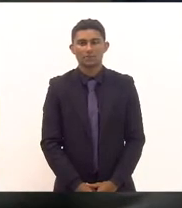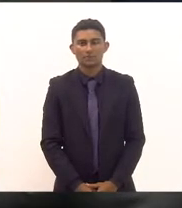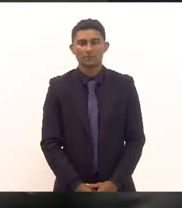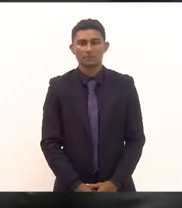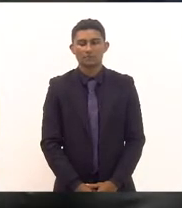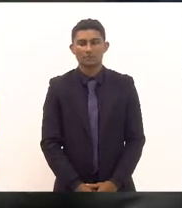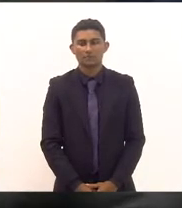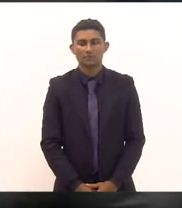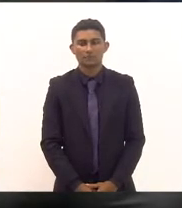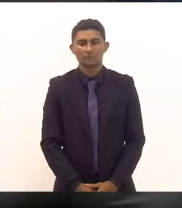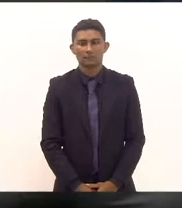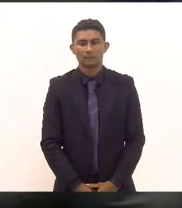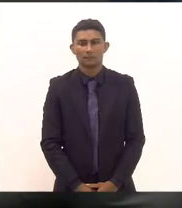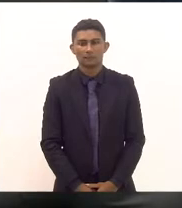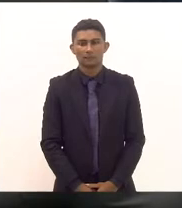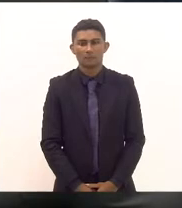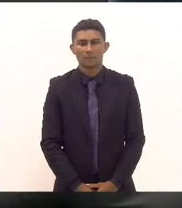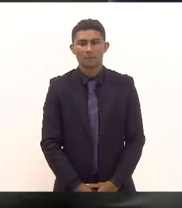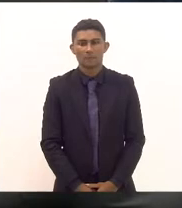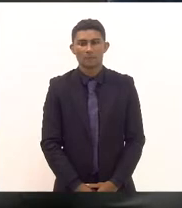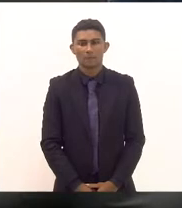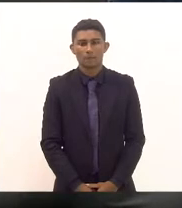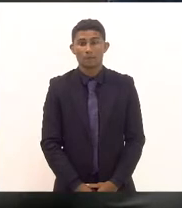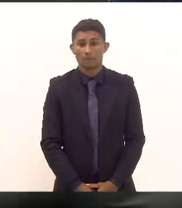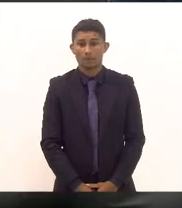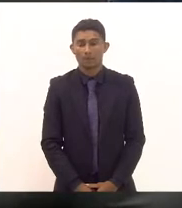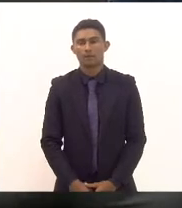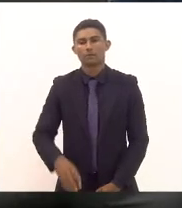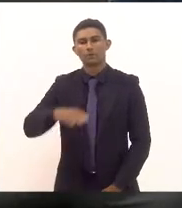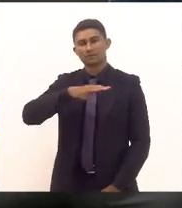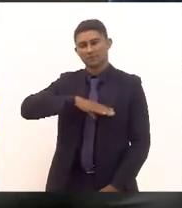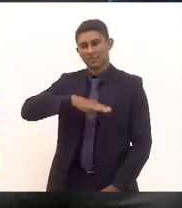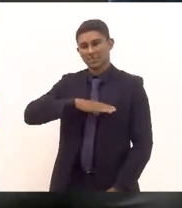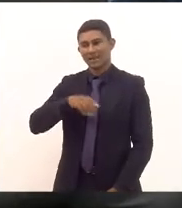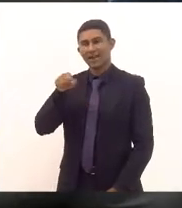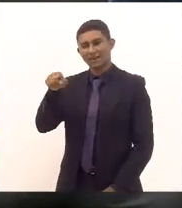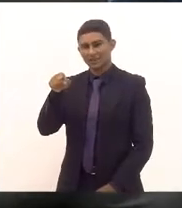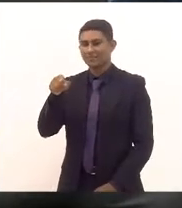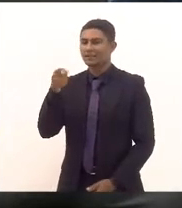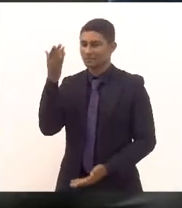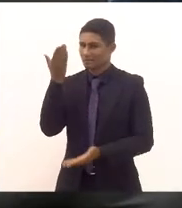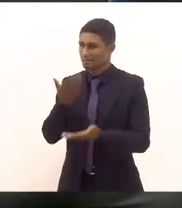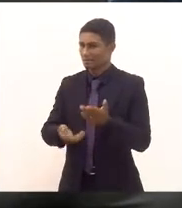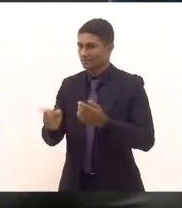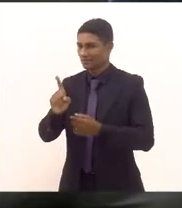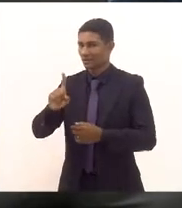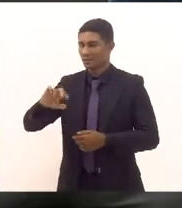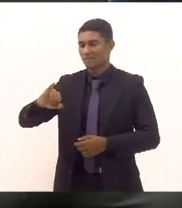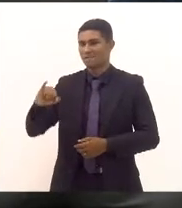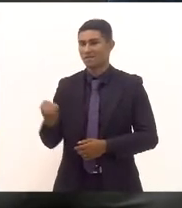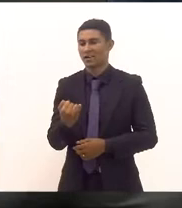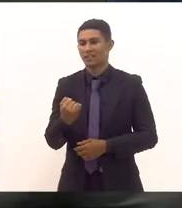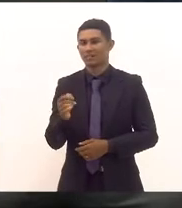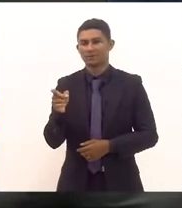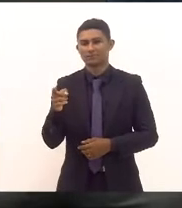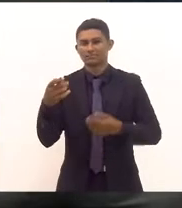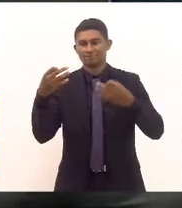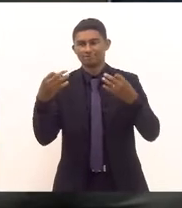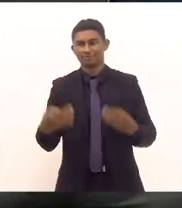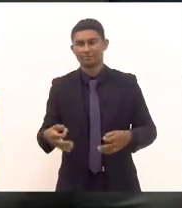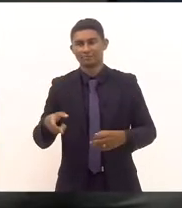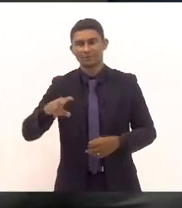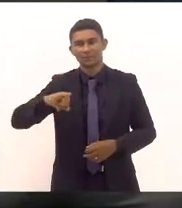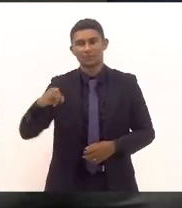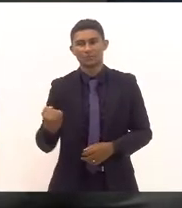e esse vascaíno não ia perder essa oportunidade dela Tarcísio não